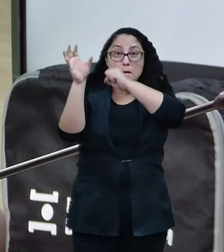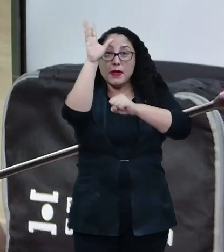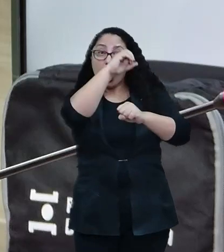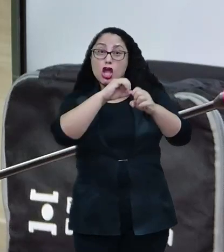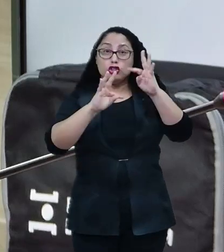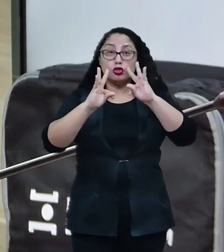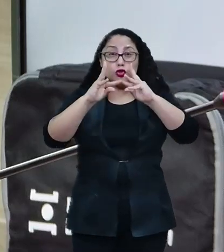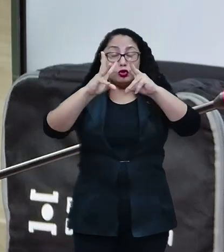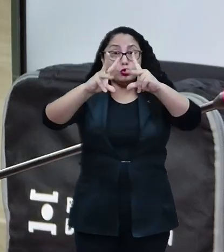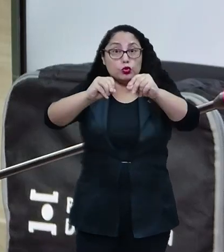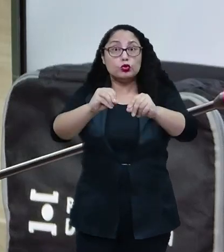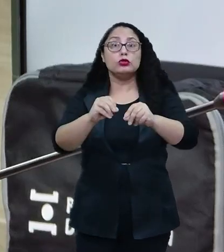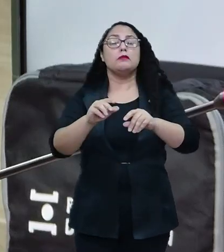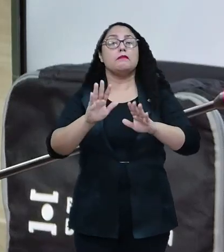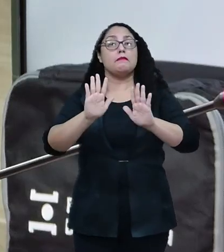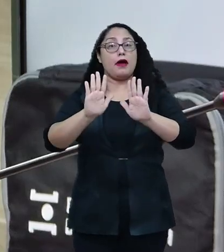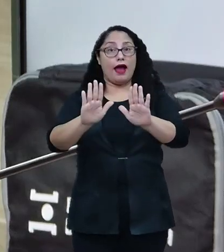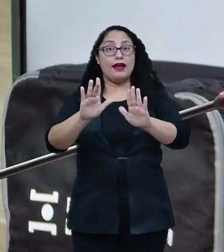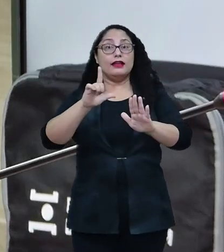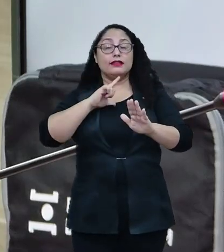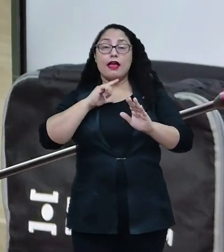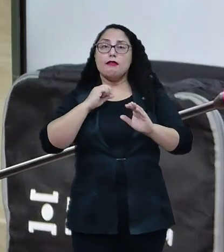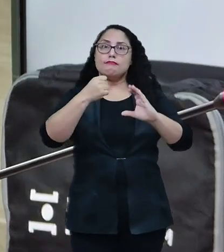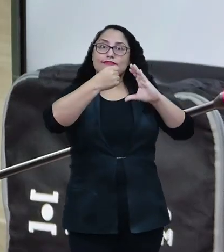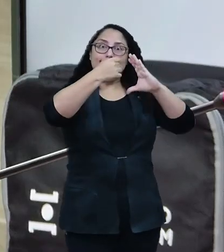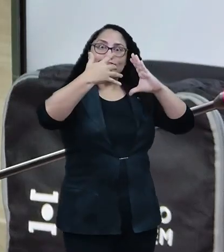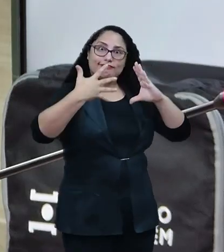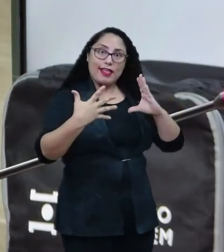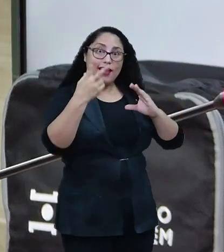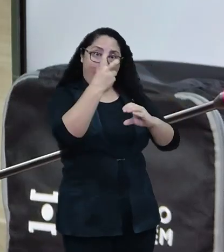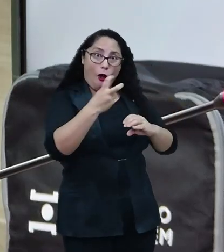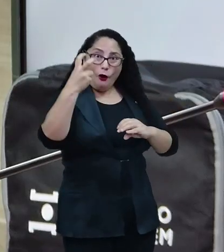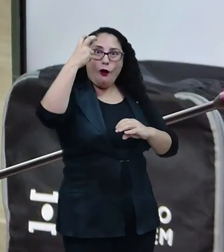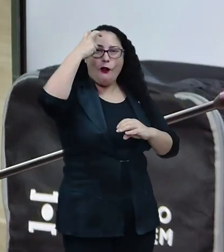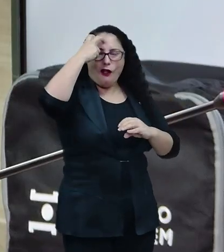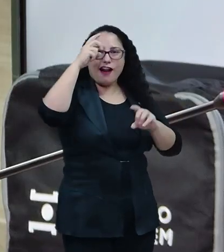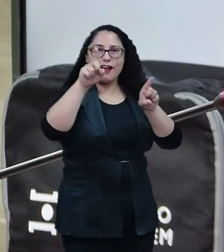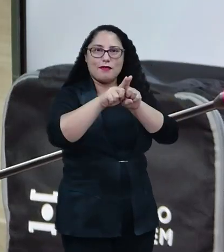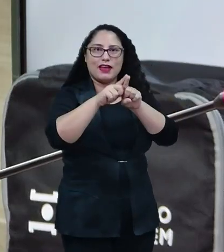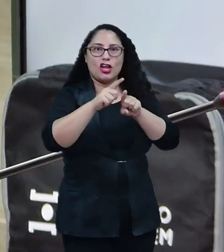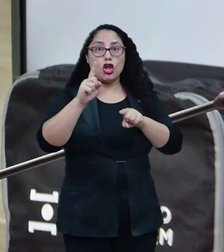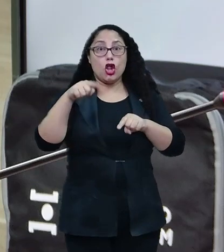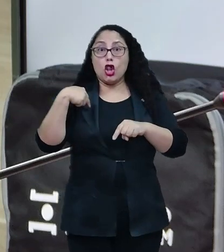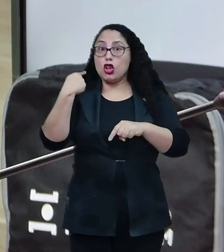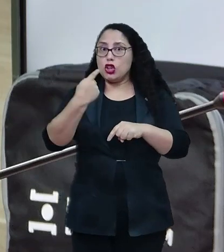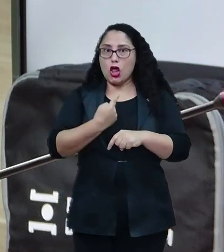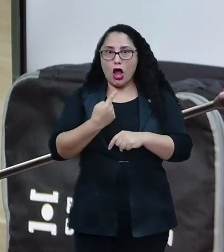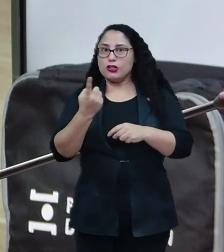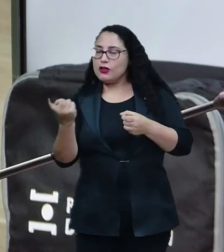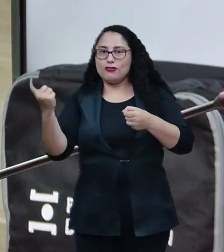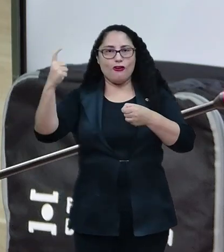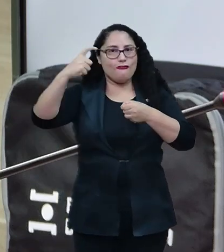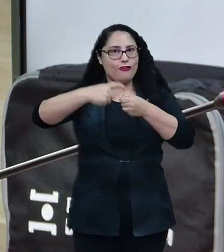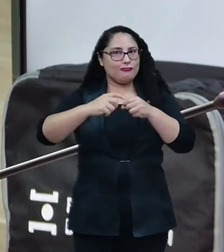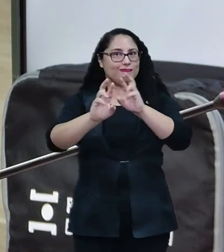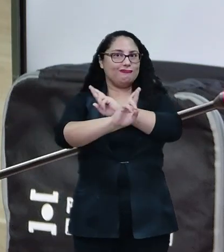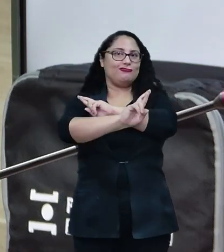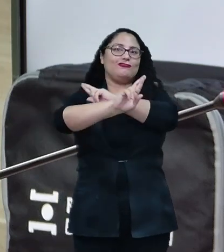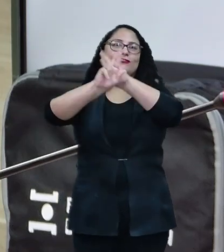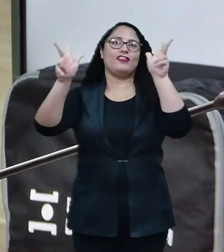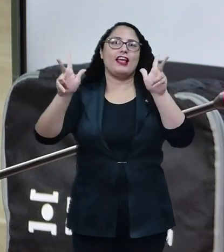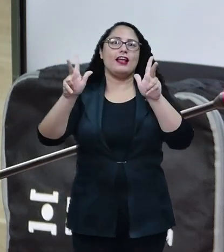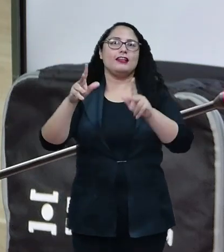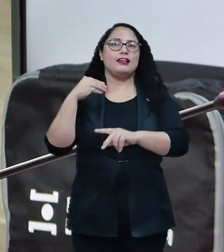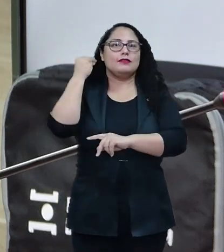sendo colocado lá, mas tem um aspecto que é o aspecto cultural. A cabeça da gente não volta igual quando a gente se dispõe a viver uma